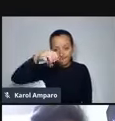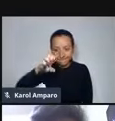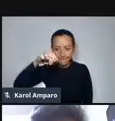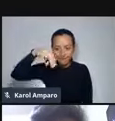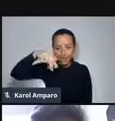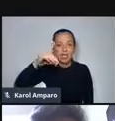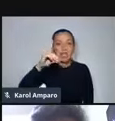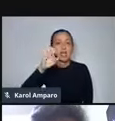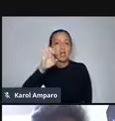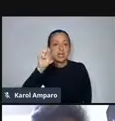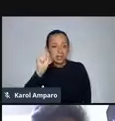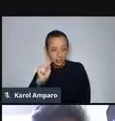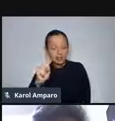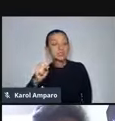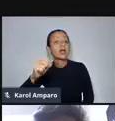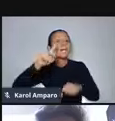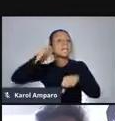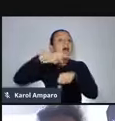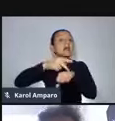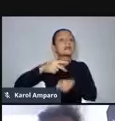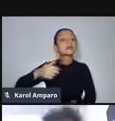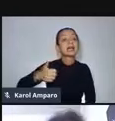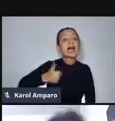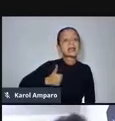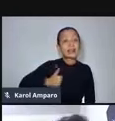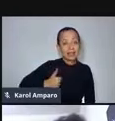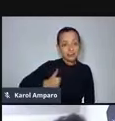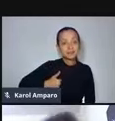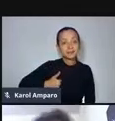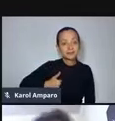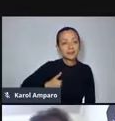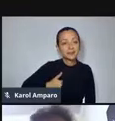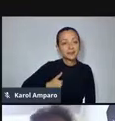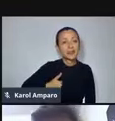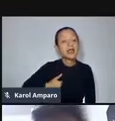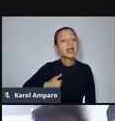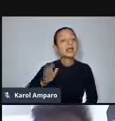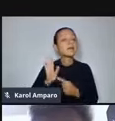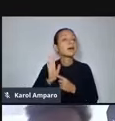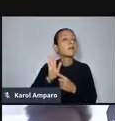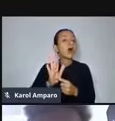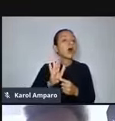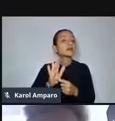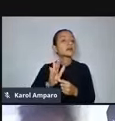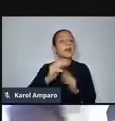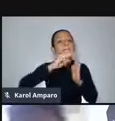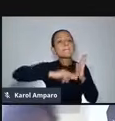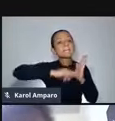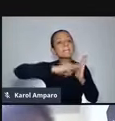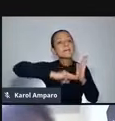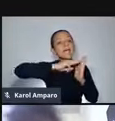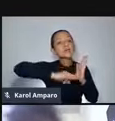sim, tem capoeira no Canadá, ele vai apresentar um método que ele criou.